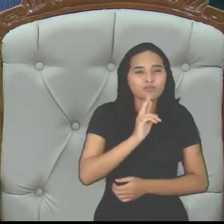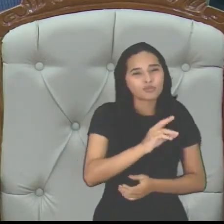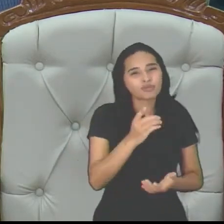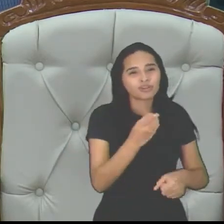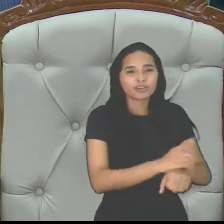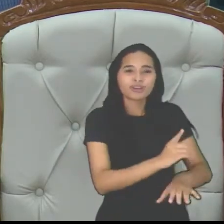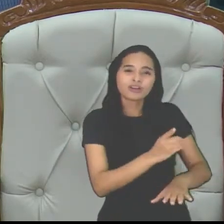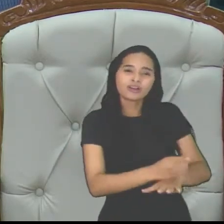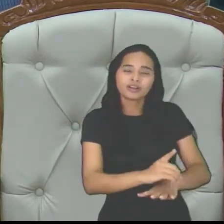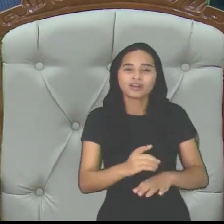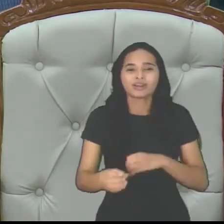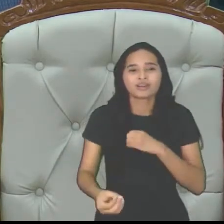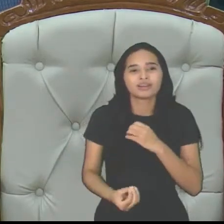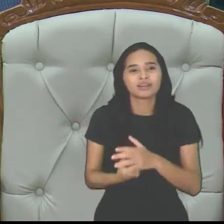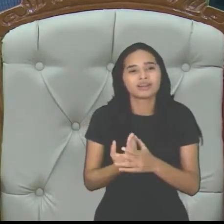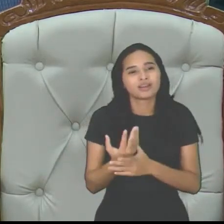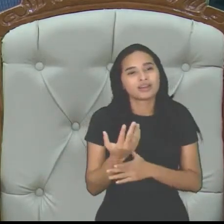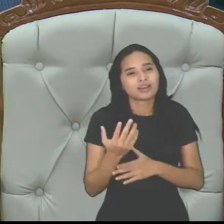Criaram xamãs,